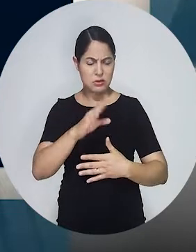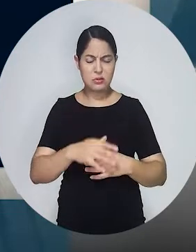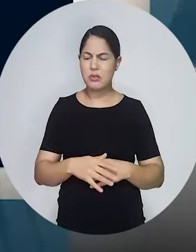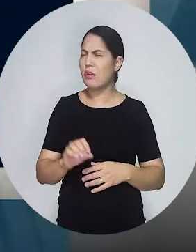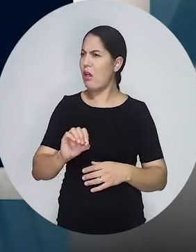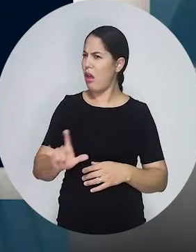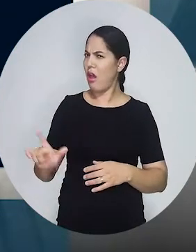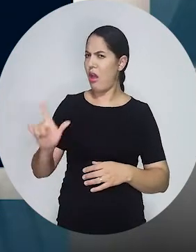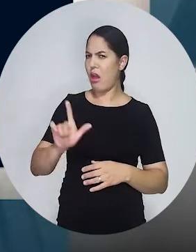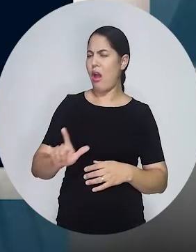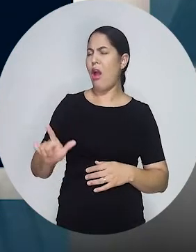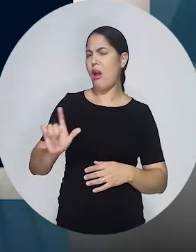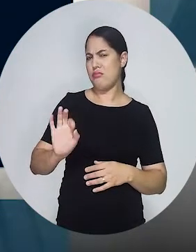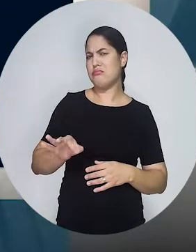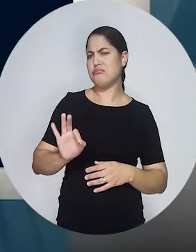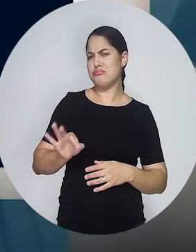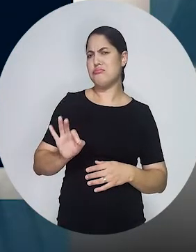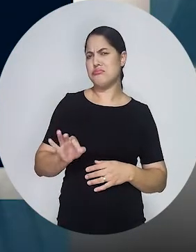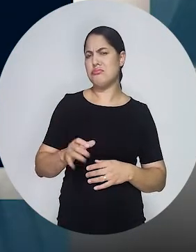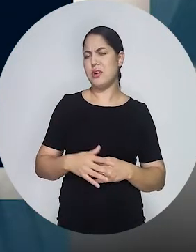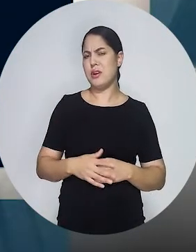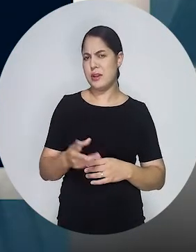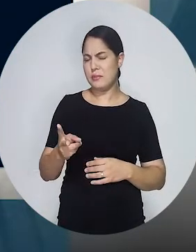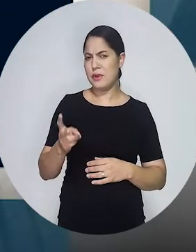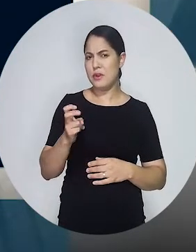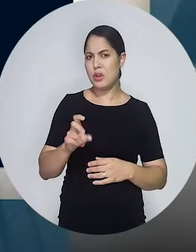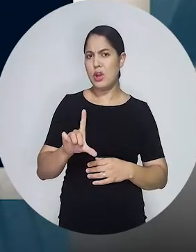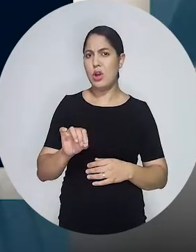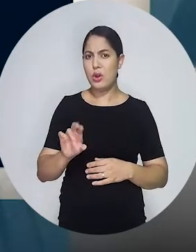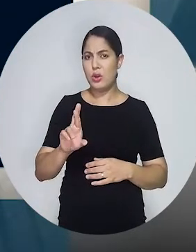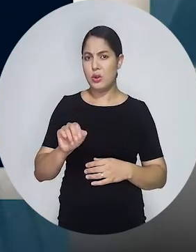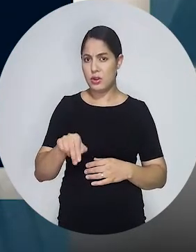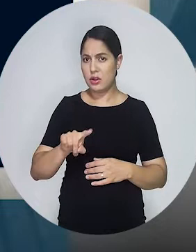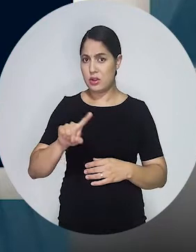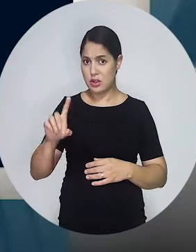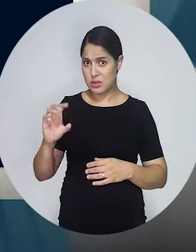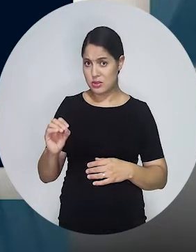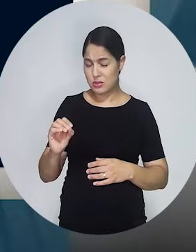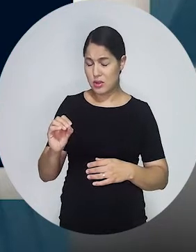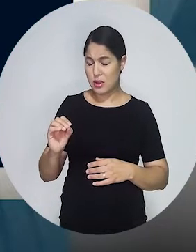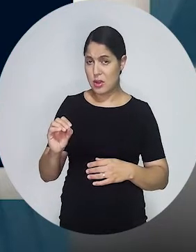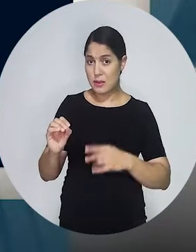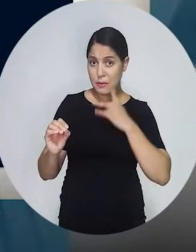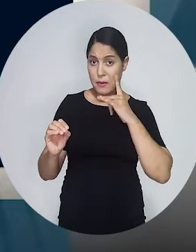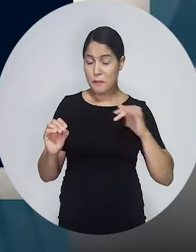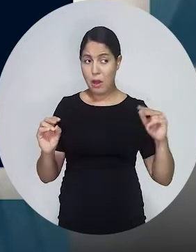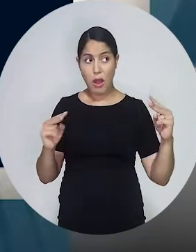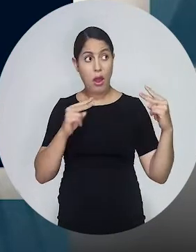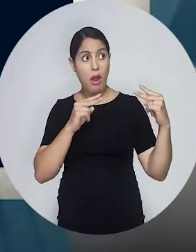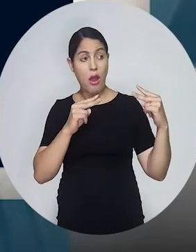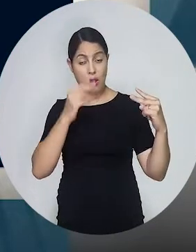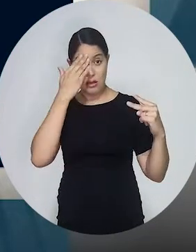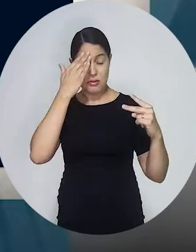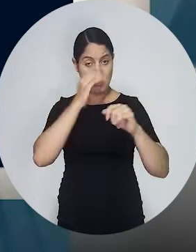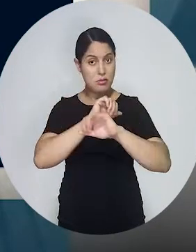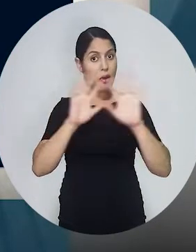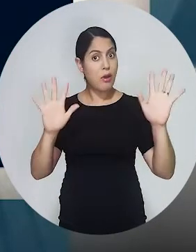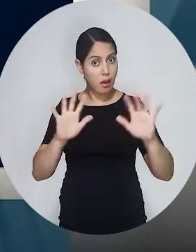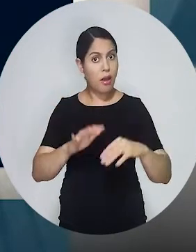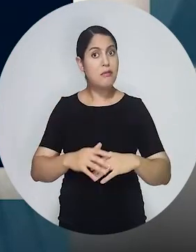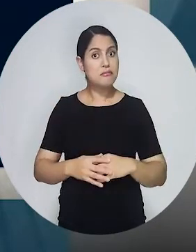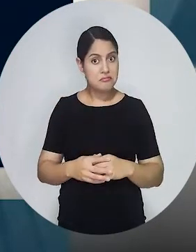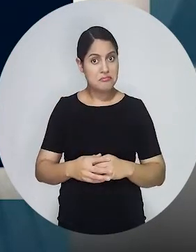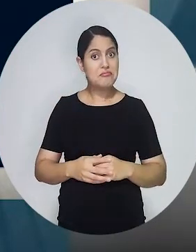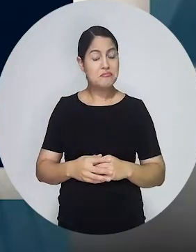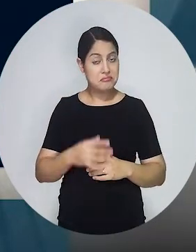Excelência, ministra Suzete. Claro, da minha parte, eu observo, em homenagem ao observo que o Lourenço, na hora que o nome dele foi mencionado, ele olhou para o